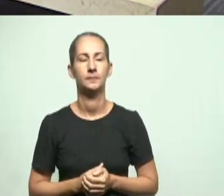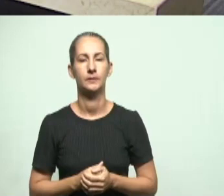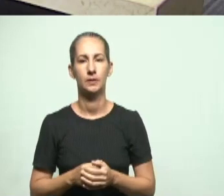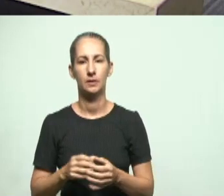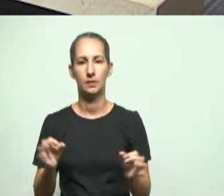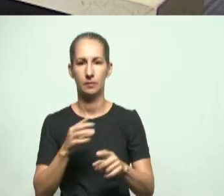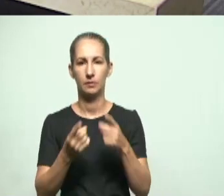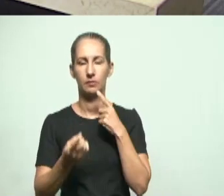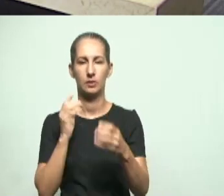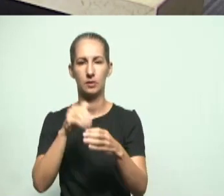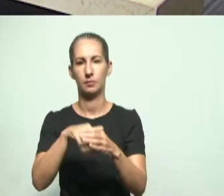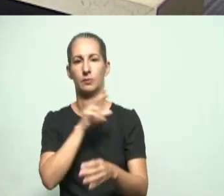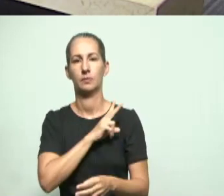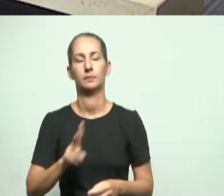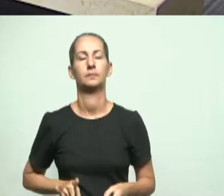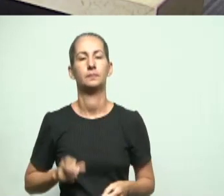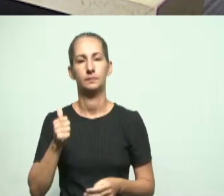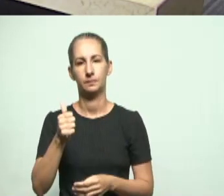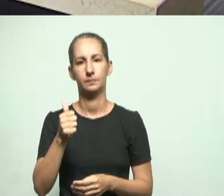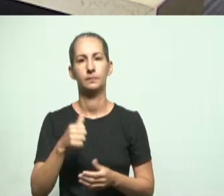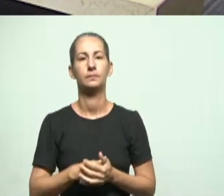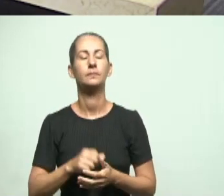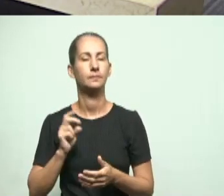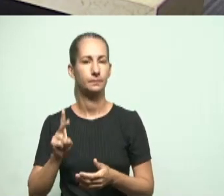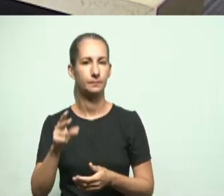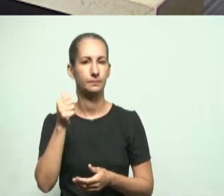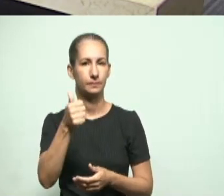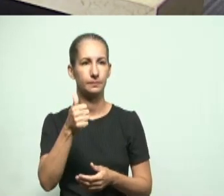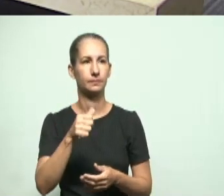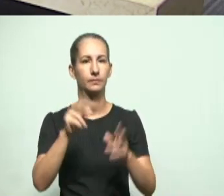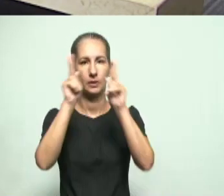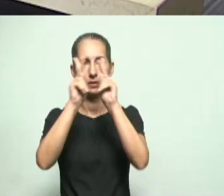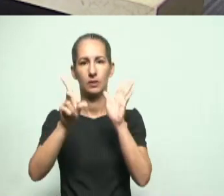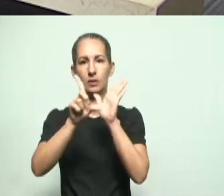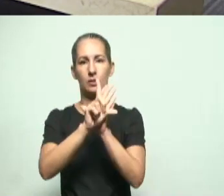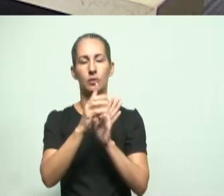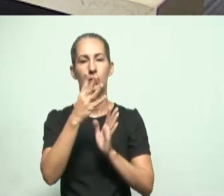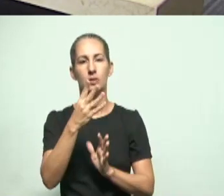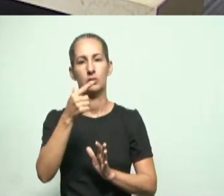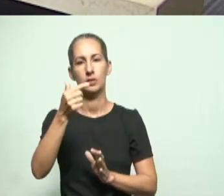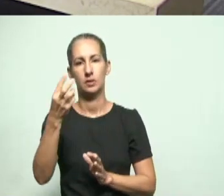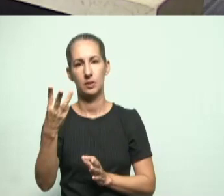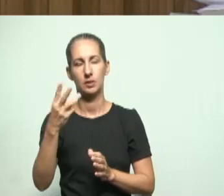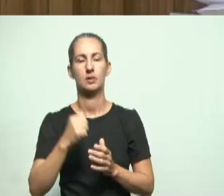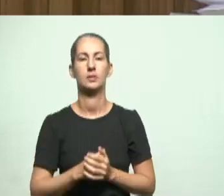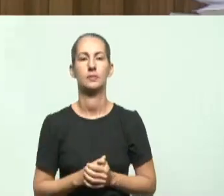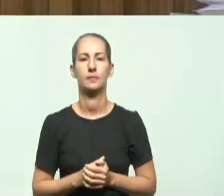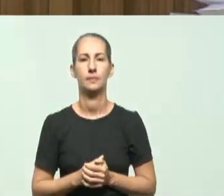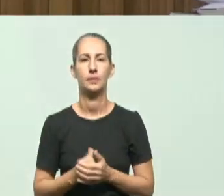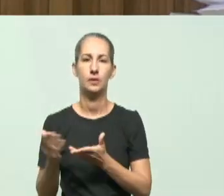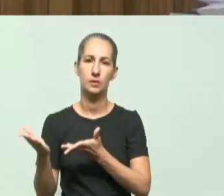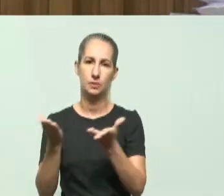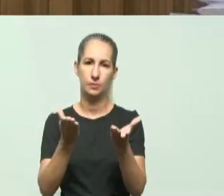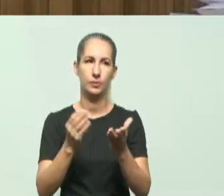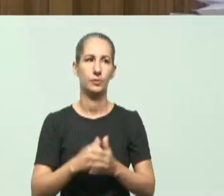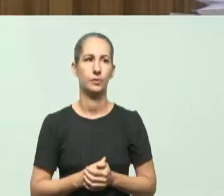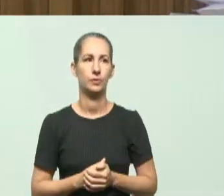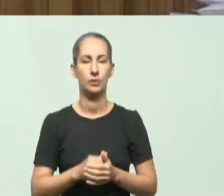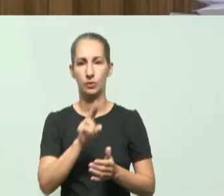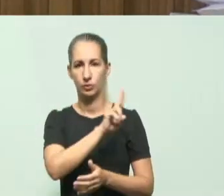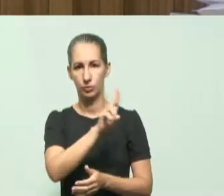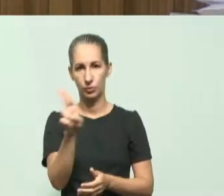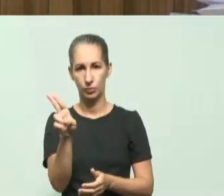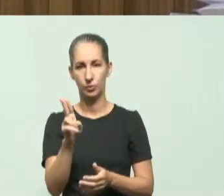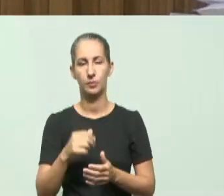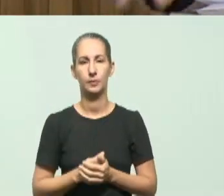encerrada a discussão, a votos, vereadores que aprovam, permaneçam como estão, aprovado. Projeto de lei 423, Brisa Braque, assunto. Dispõe sobre a denominação